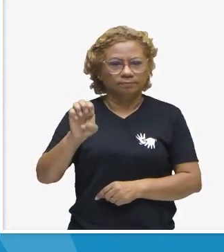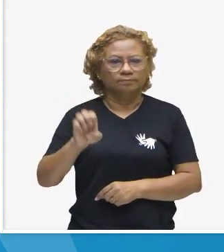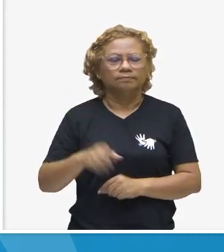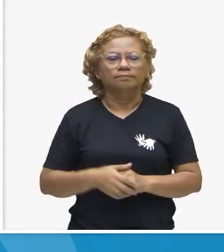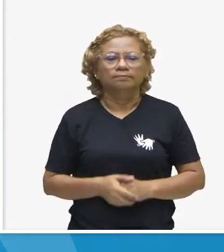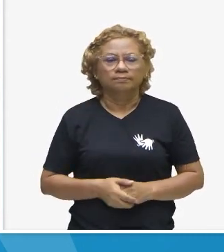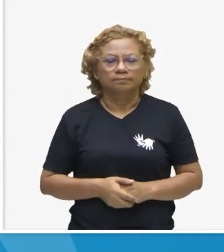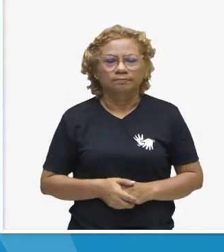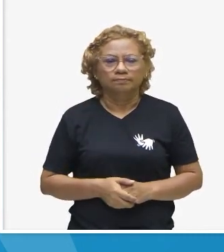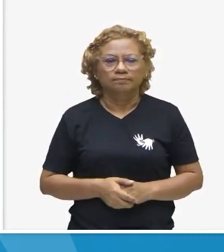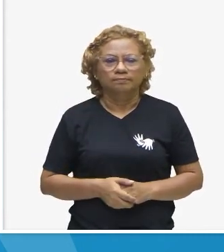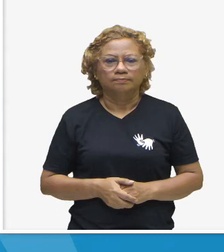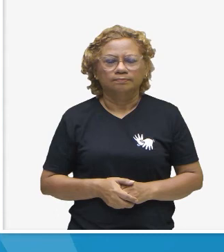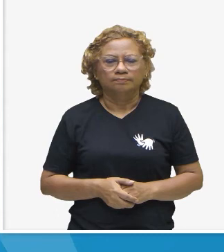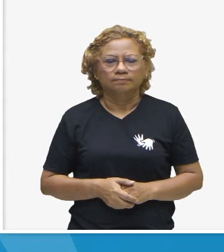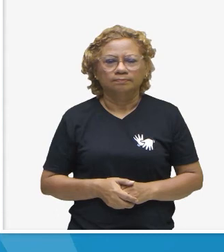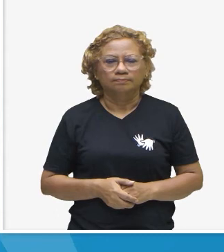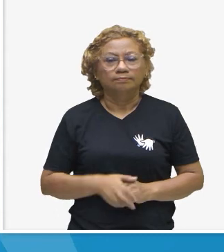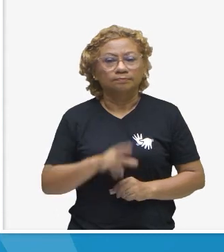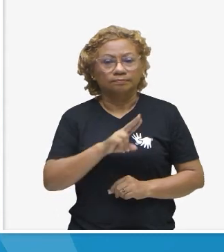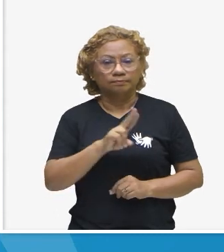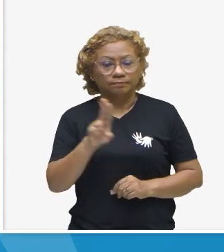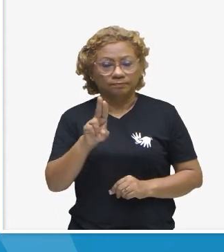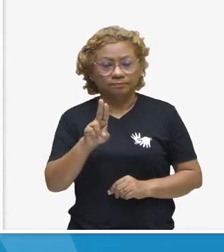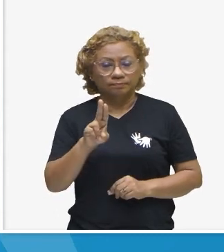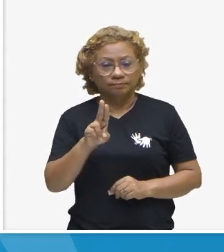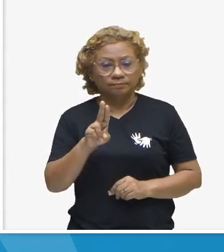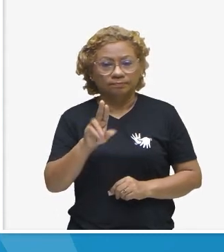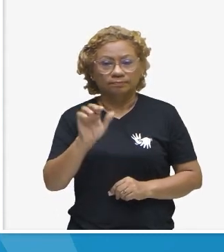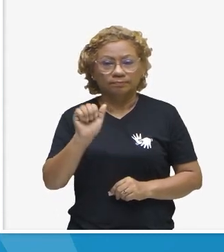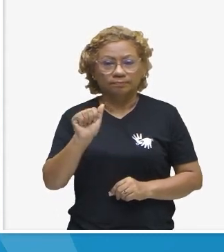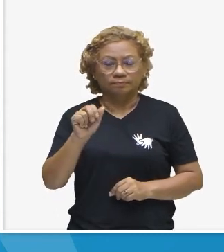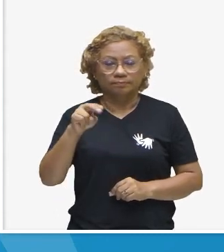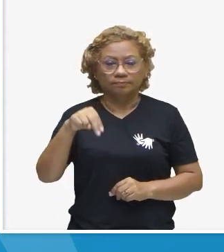são ângulos chamados de ângulos congruentes.